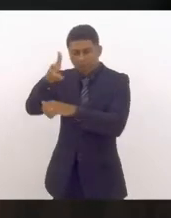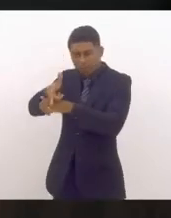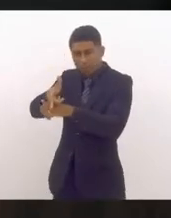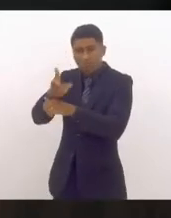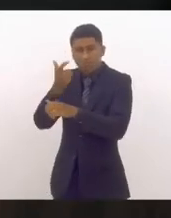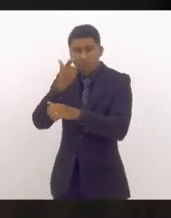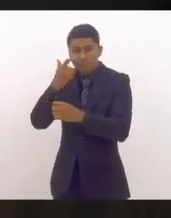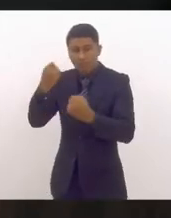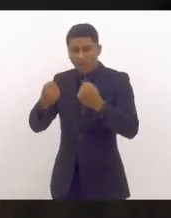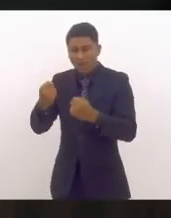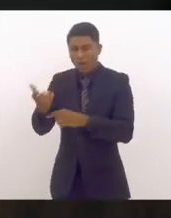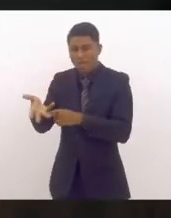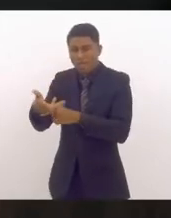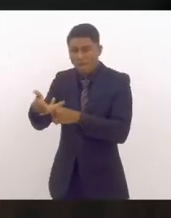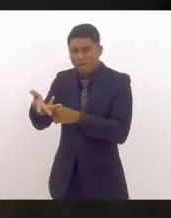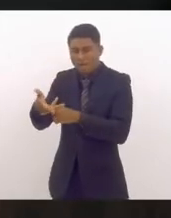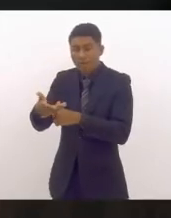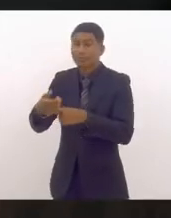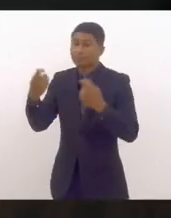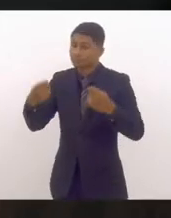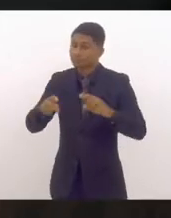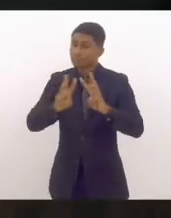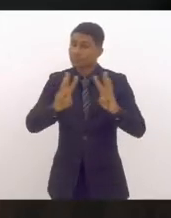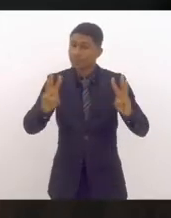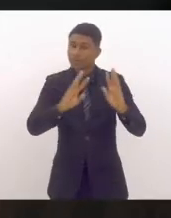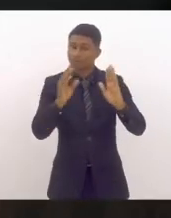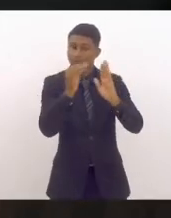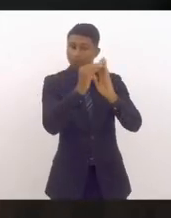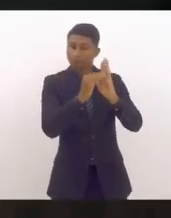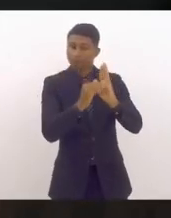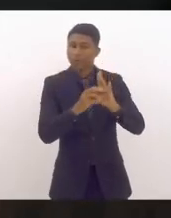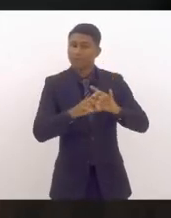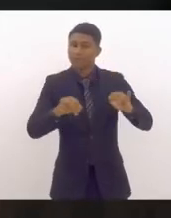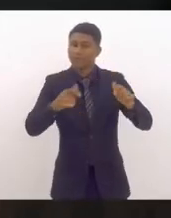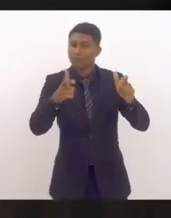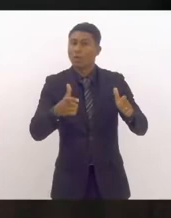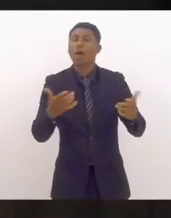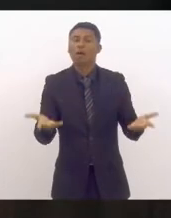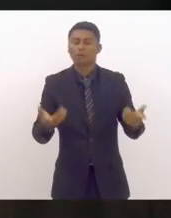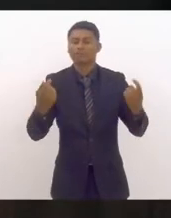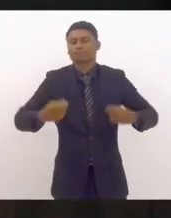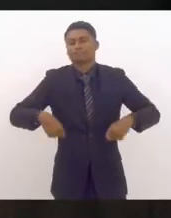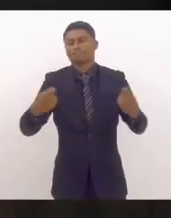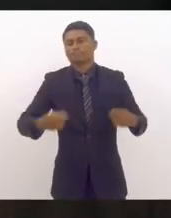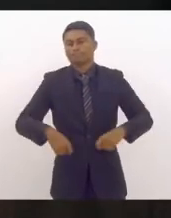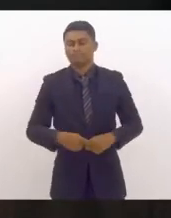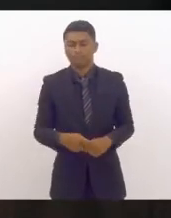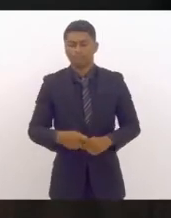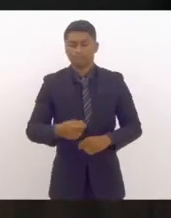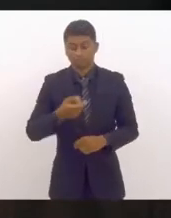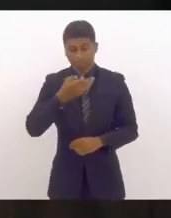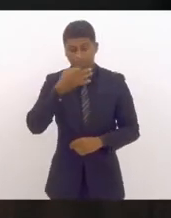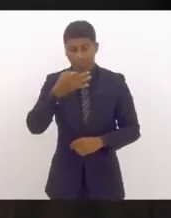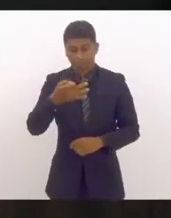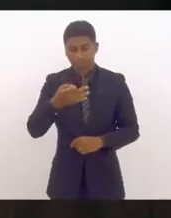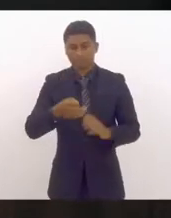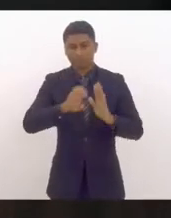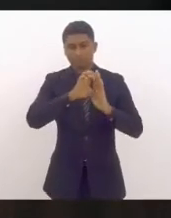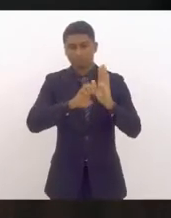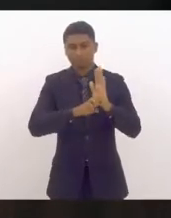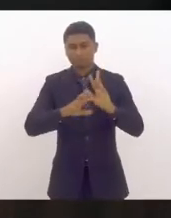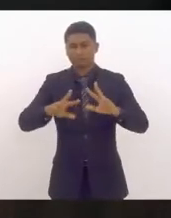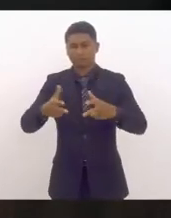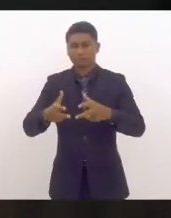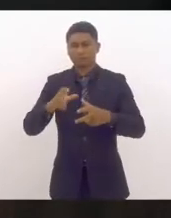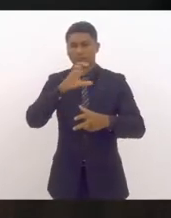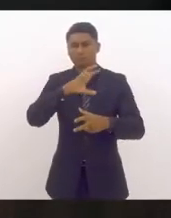velocidade do tipo fixo instalados nas estradas ou rodovias estaduais. Pareceres, a emenda de plenário da Comissão de